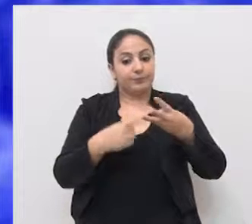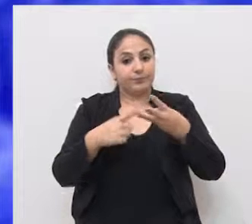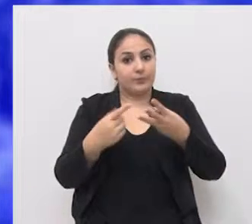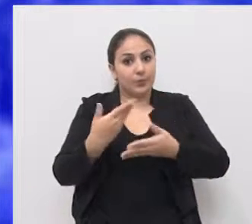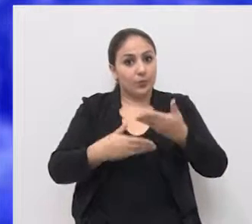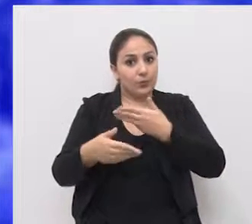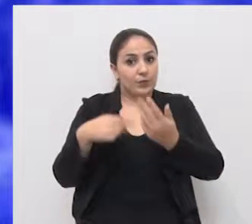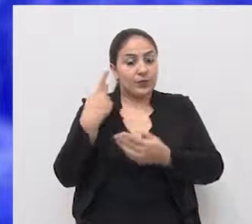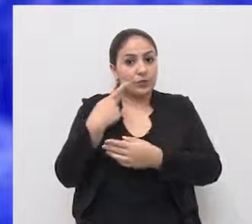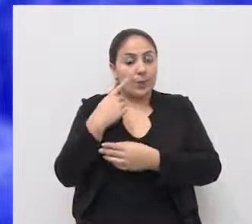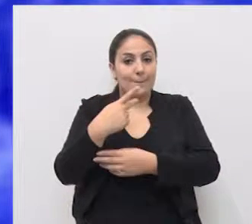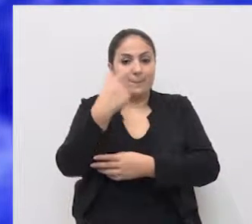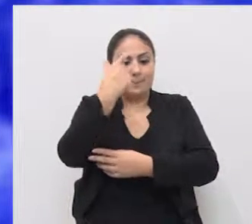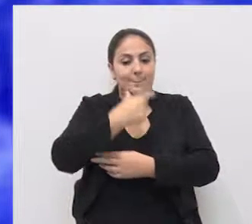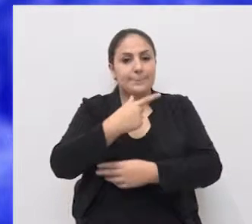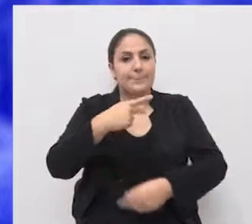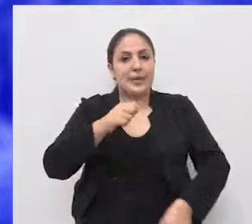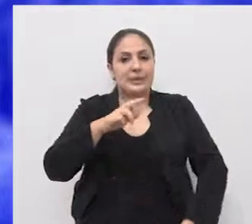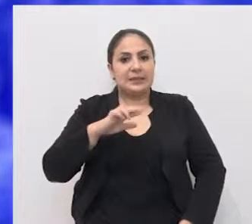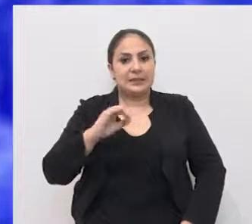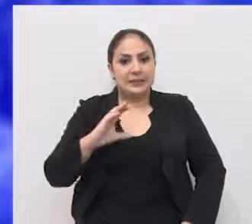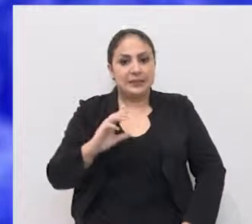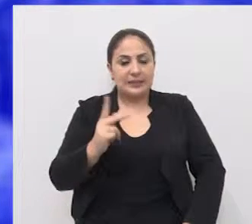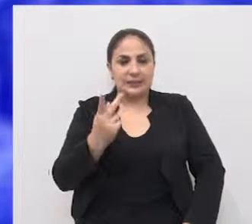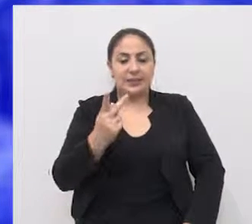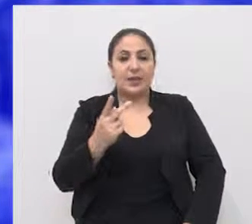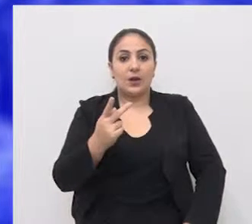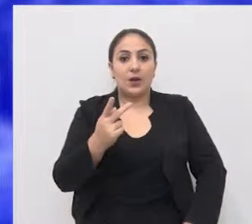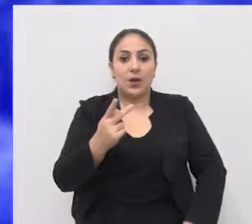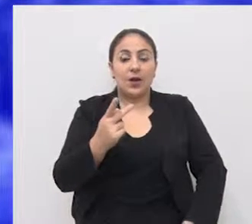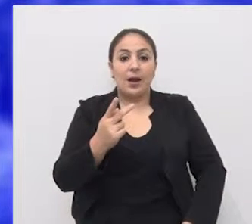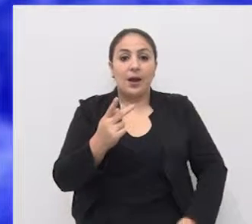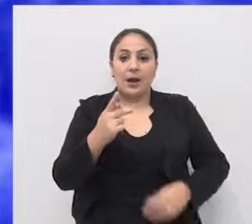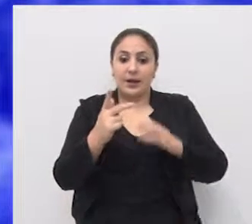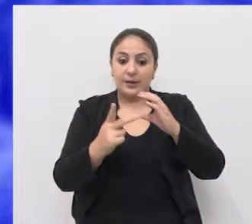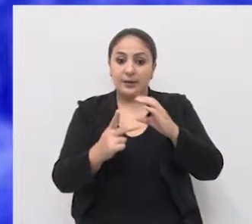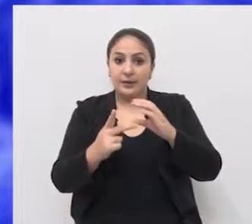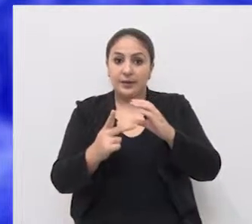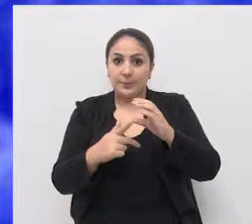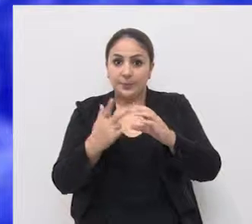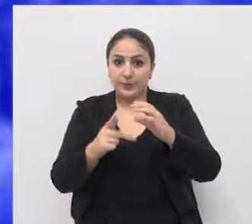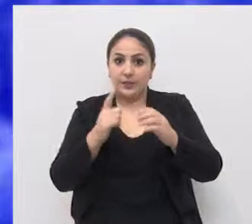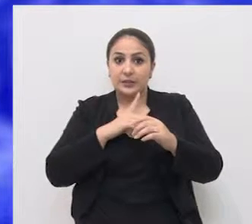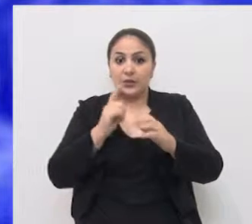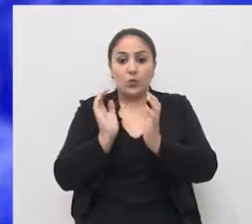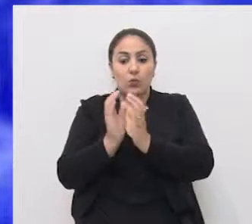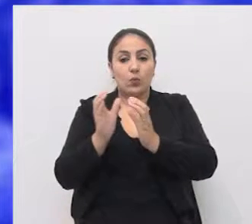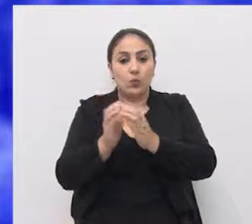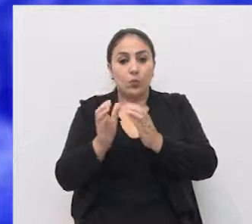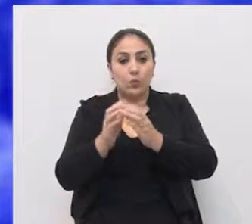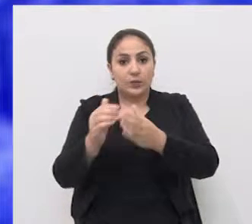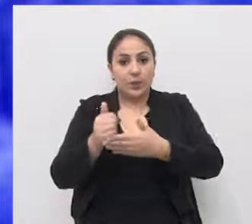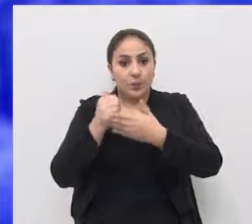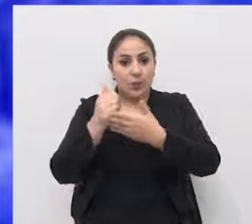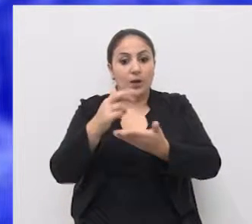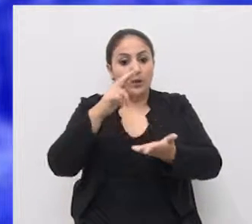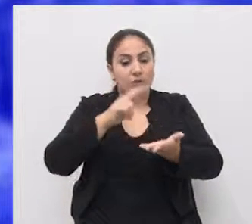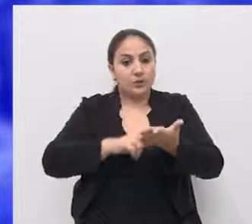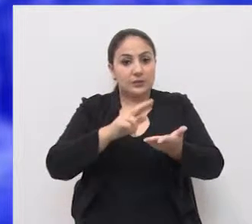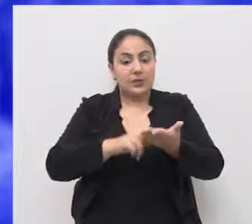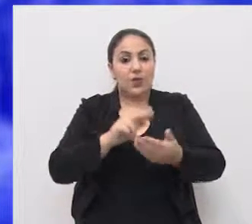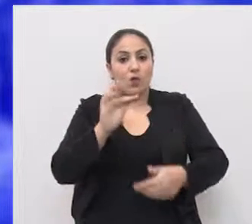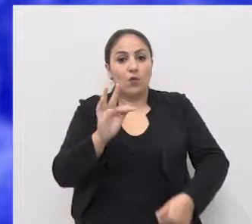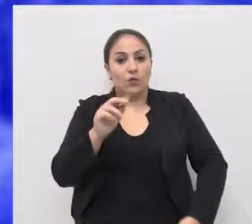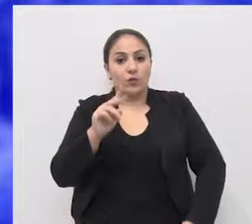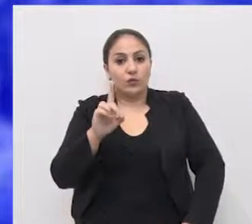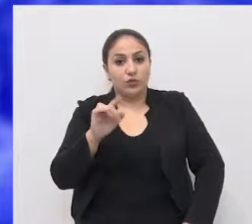vereador Patrick Cavalcante, o Legislativo terá ainda um grupo de apoio às regularizações fundiárias. Segundo o